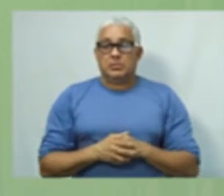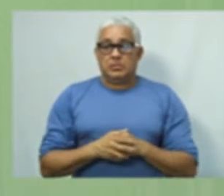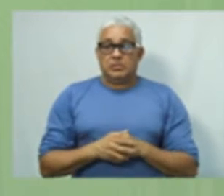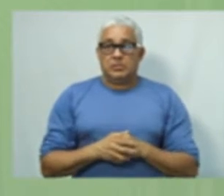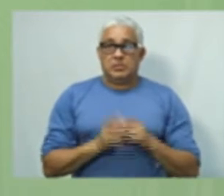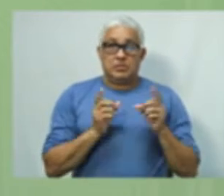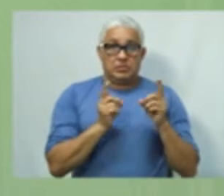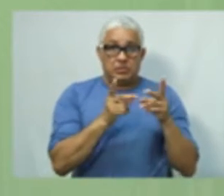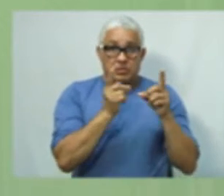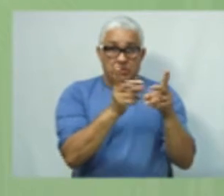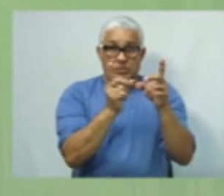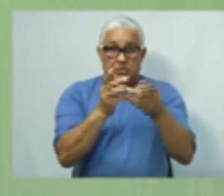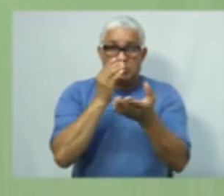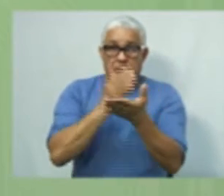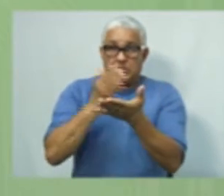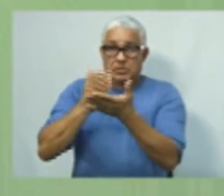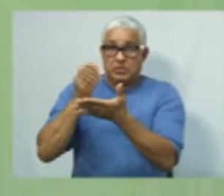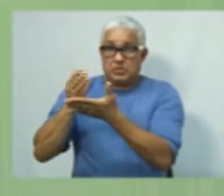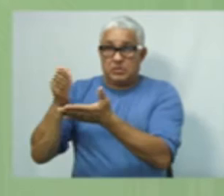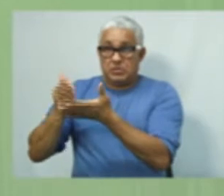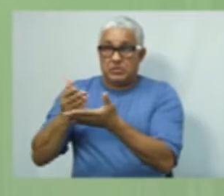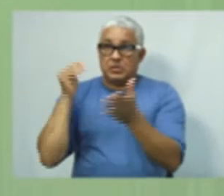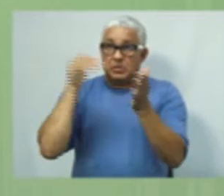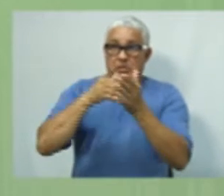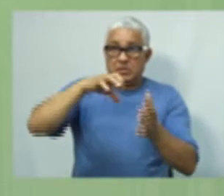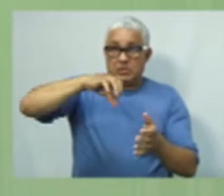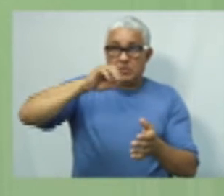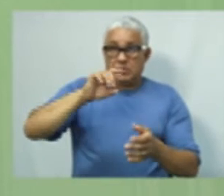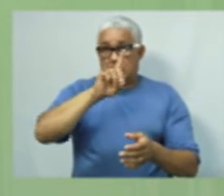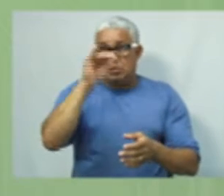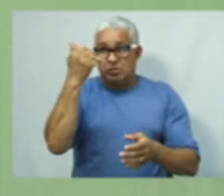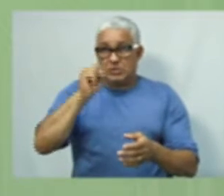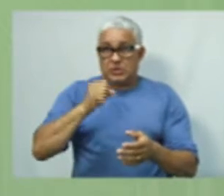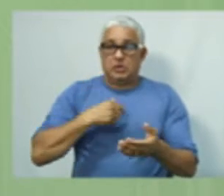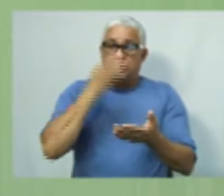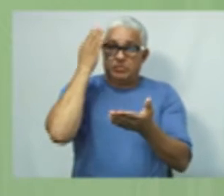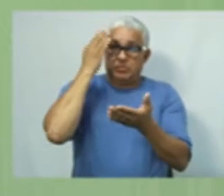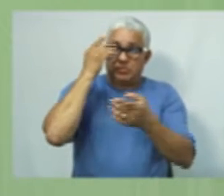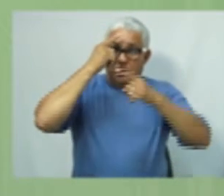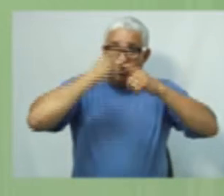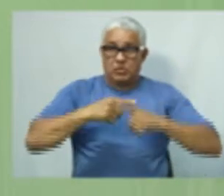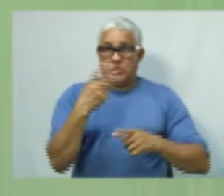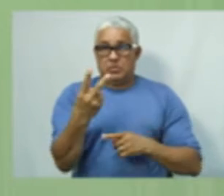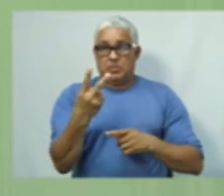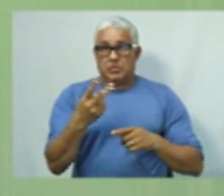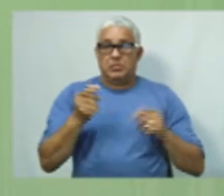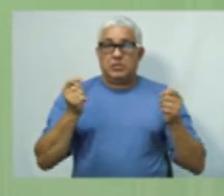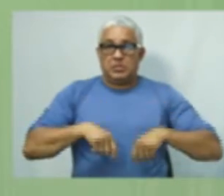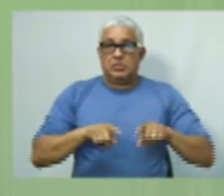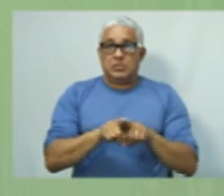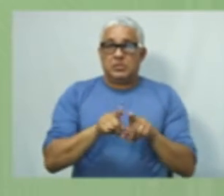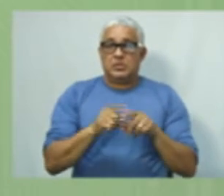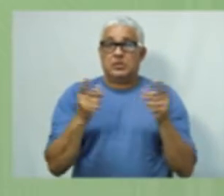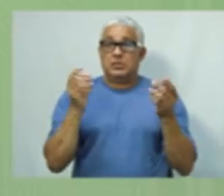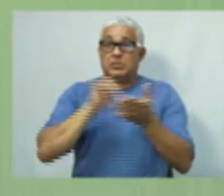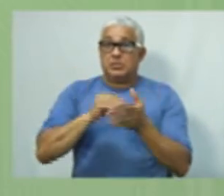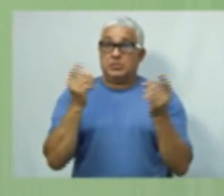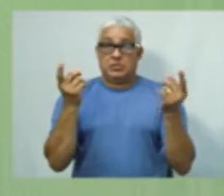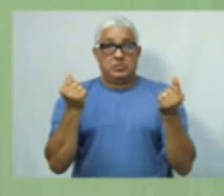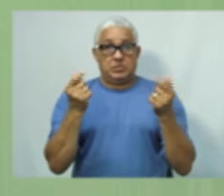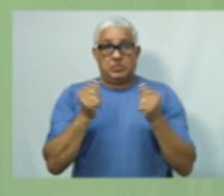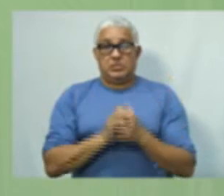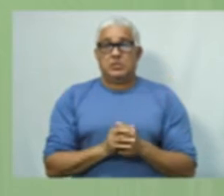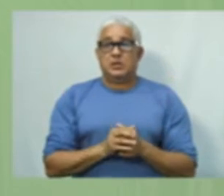nas vendas a prazo. Em vez de vender ali até 90 dias, eu faço em 2 vezes. Insuficiência de capital.